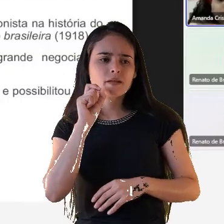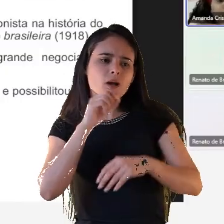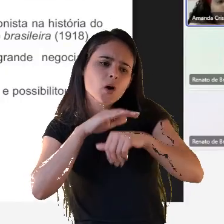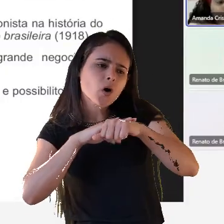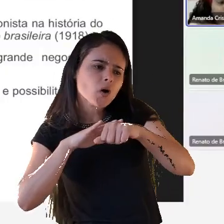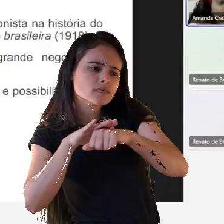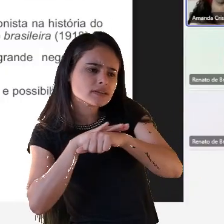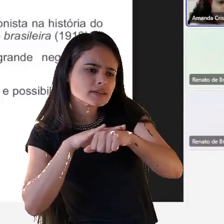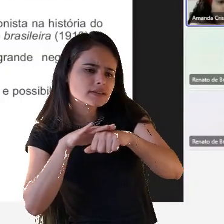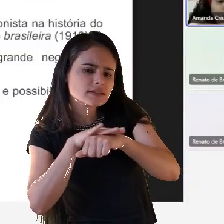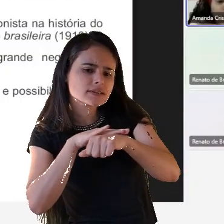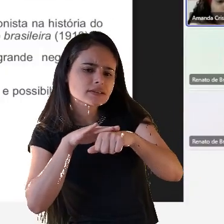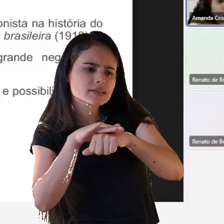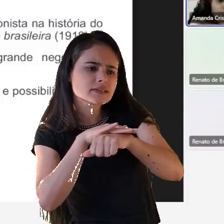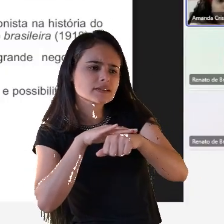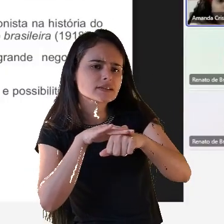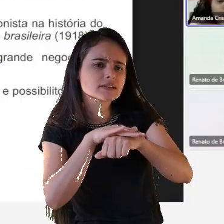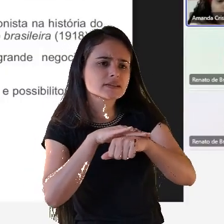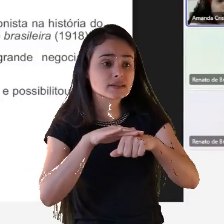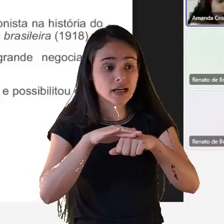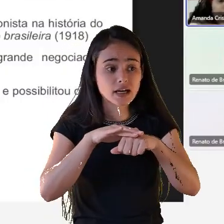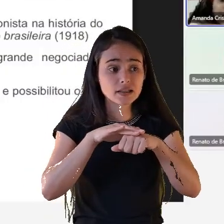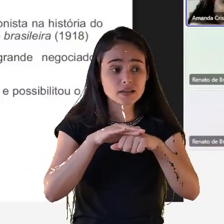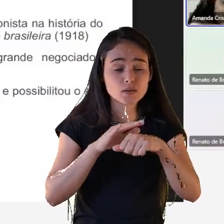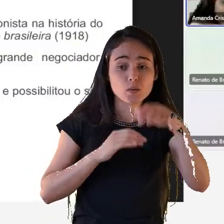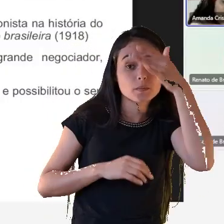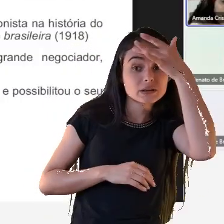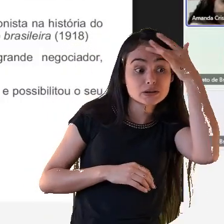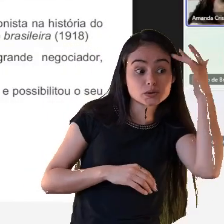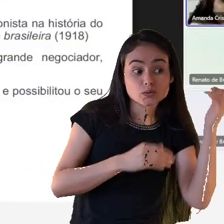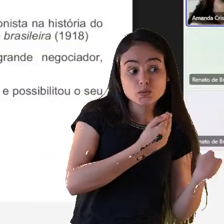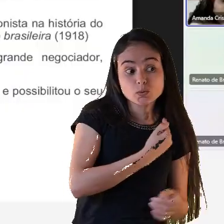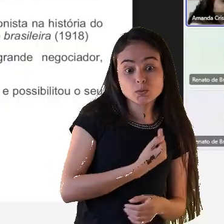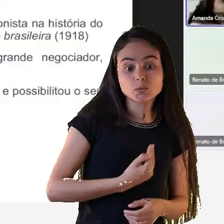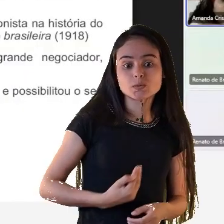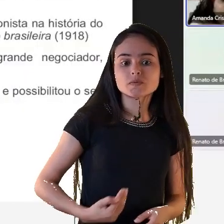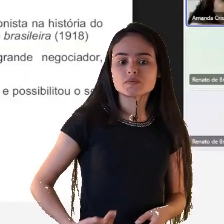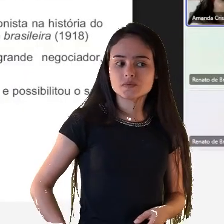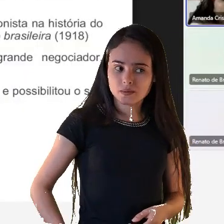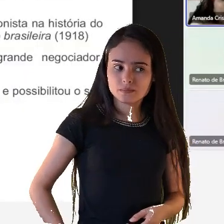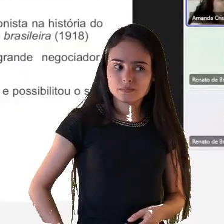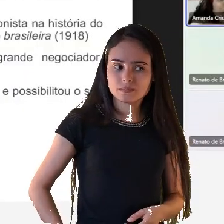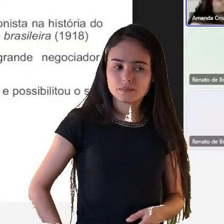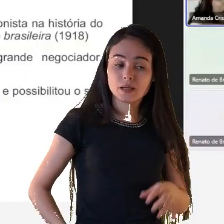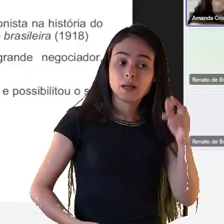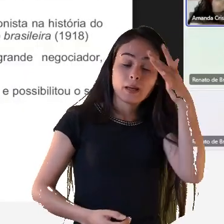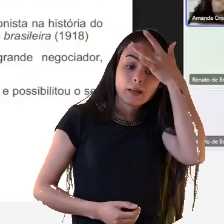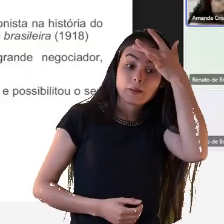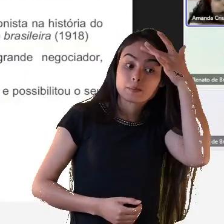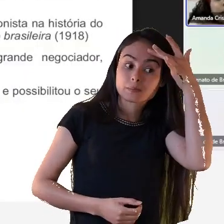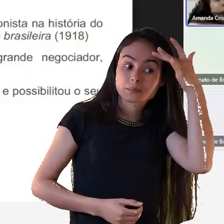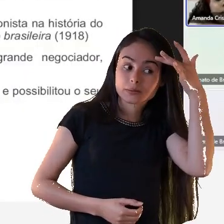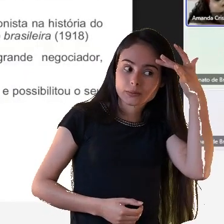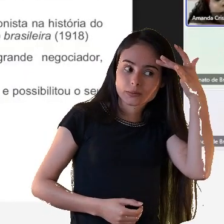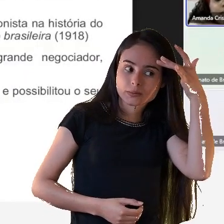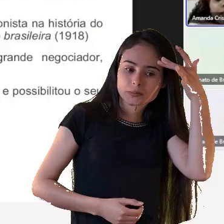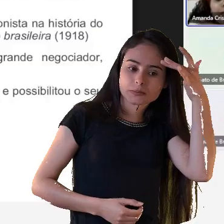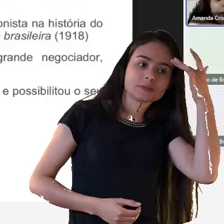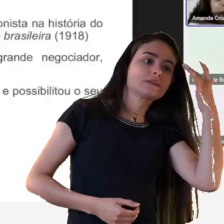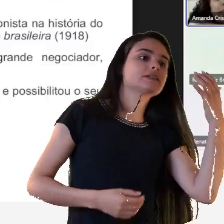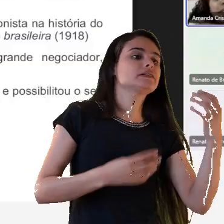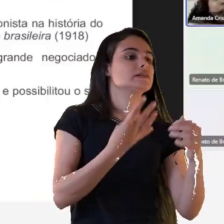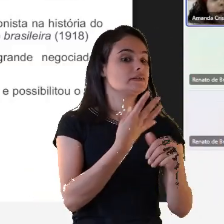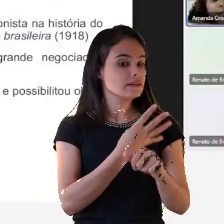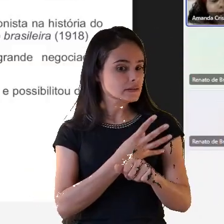conversar com os outros políticos da época, que eram, na sua grande maioria, brancos, né? Lógico, e ele conseguia